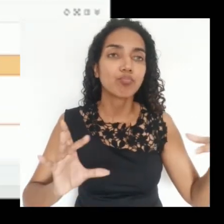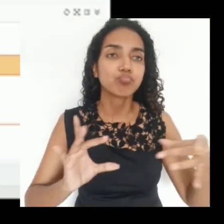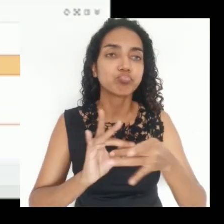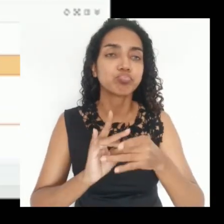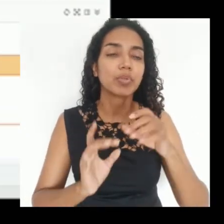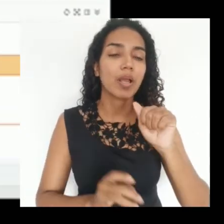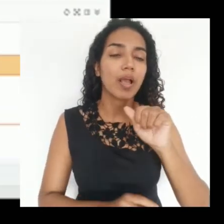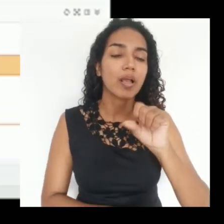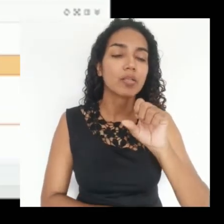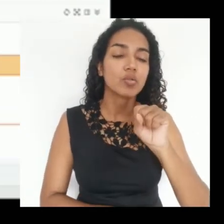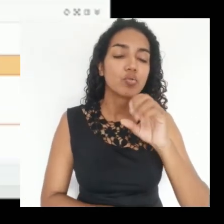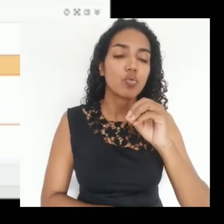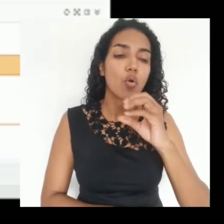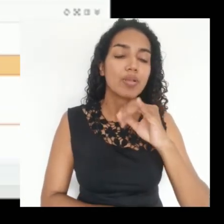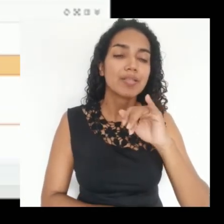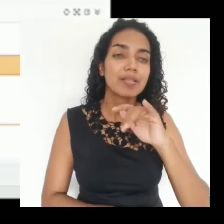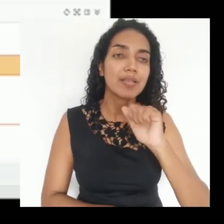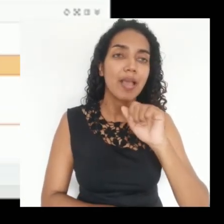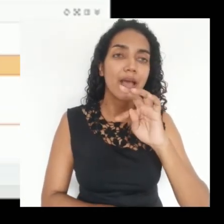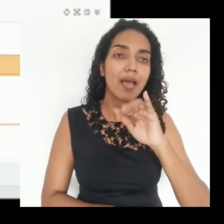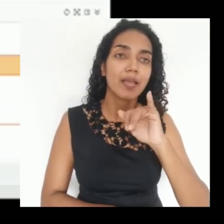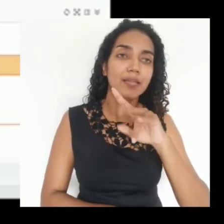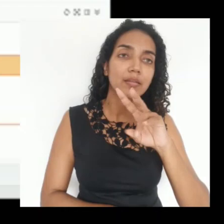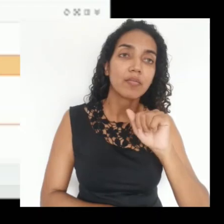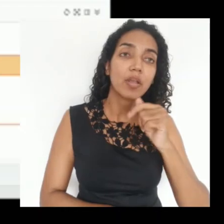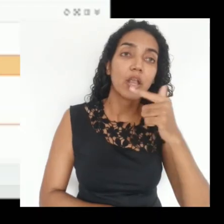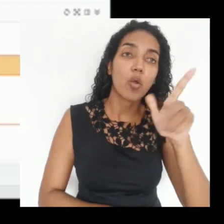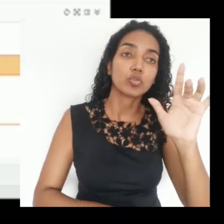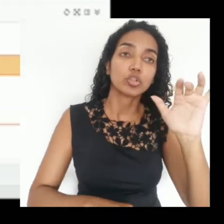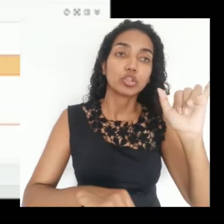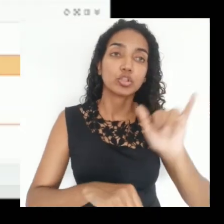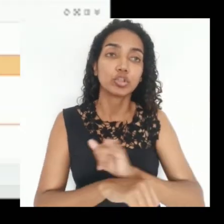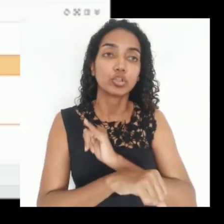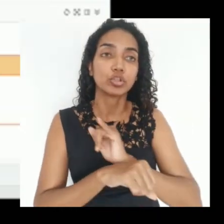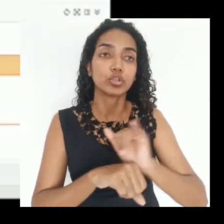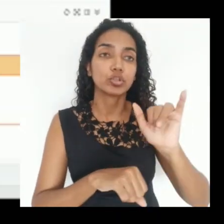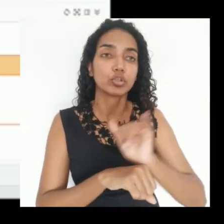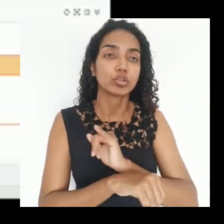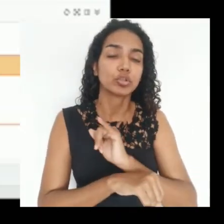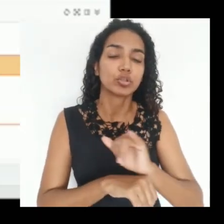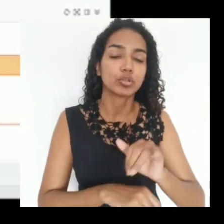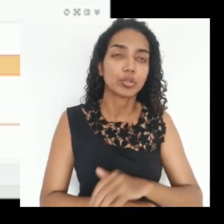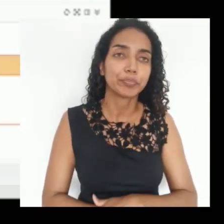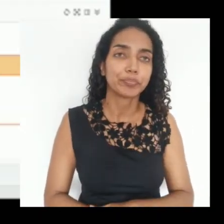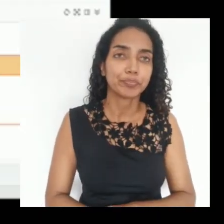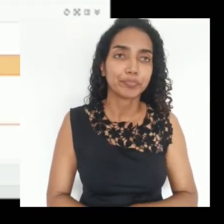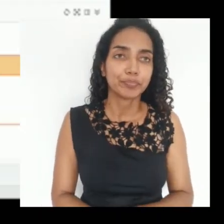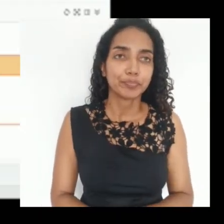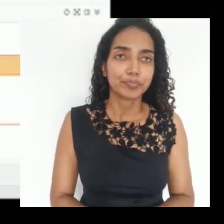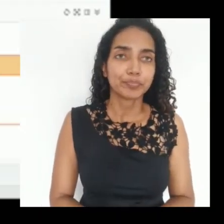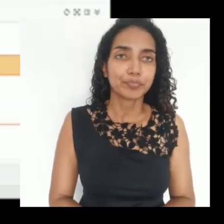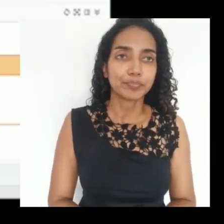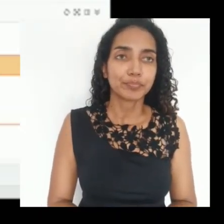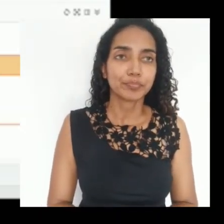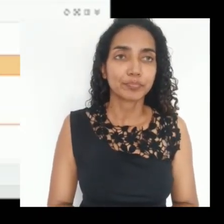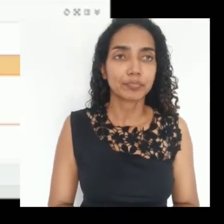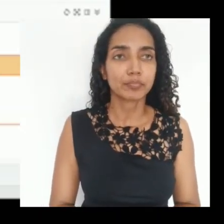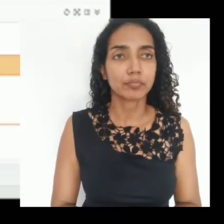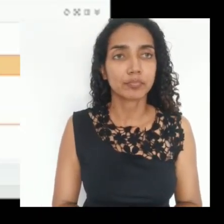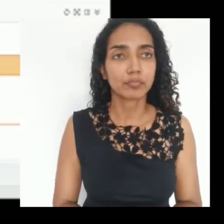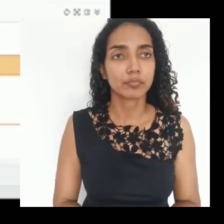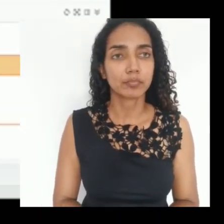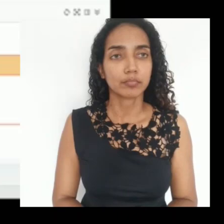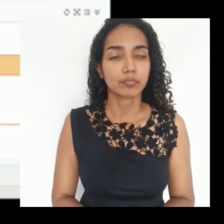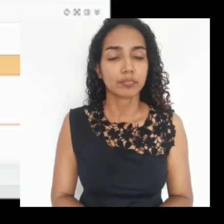tem N relacionamentos que a gente chama de muitos para muitos, e é o caso aí de alguns